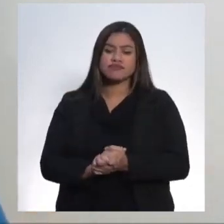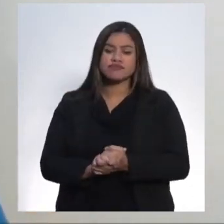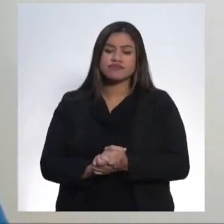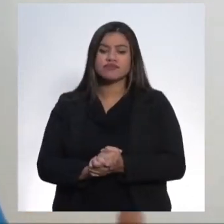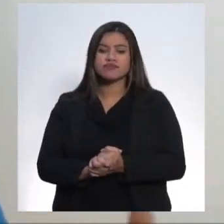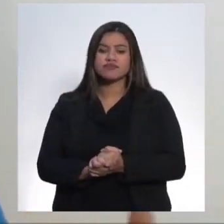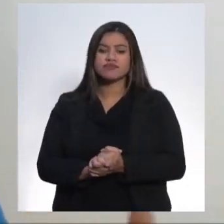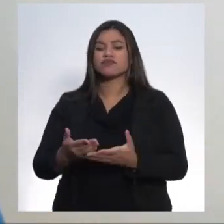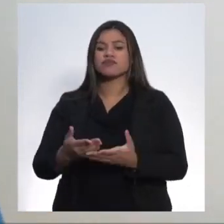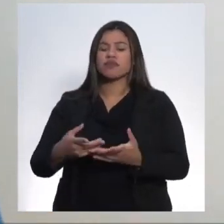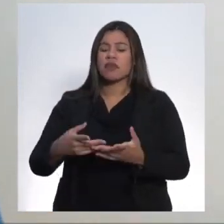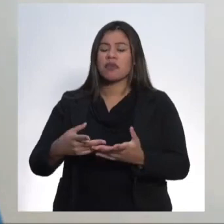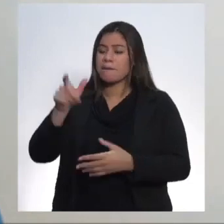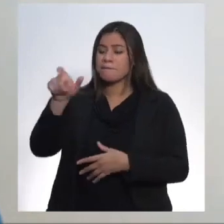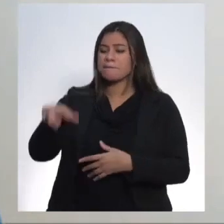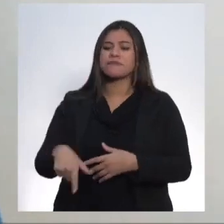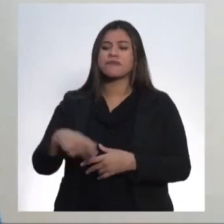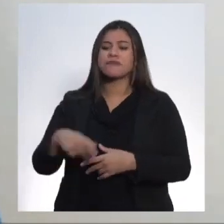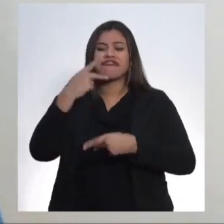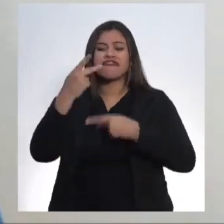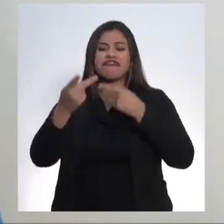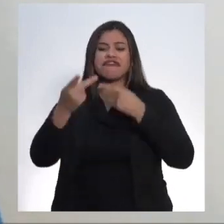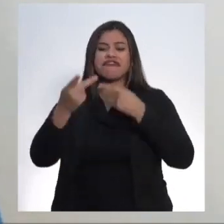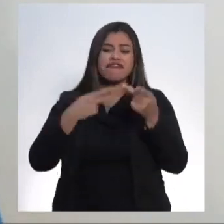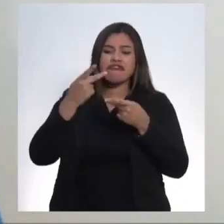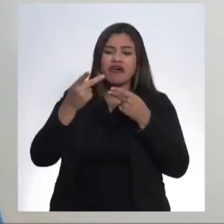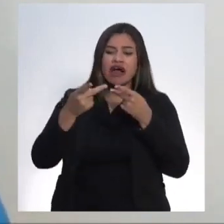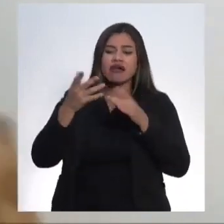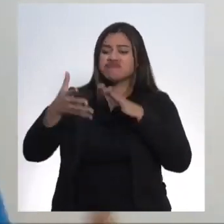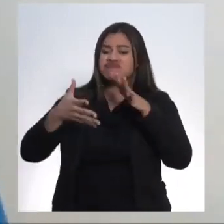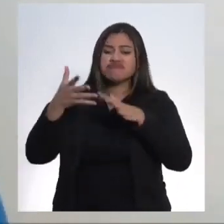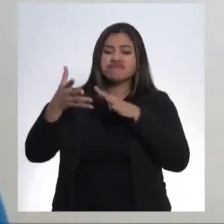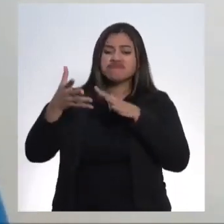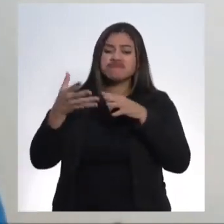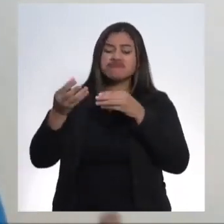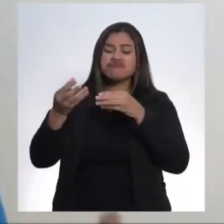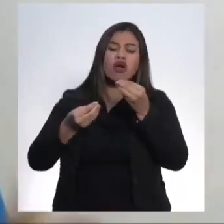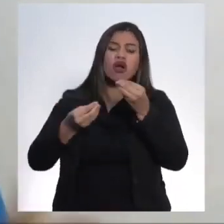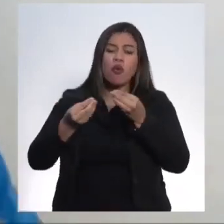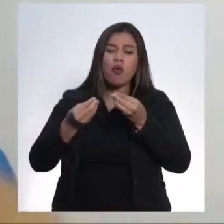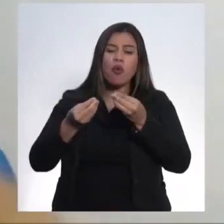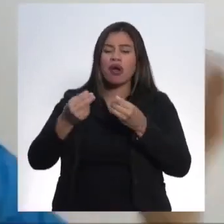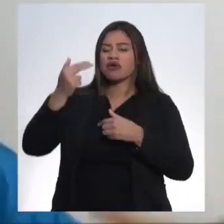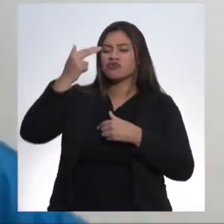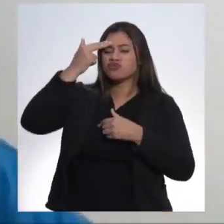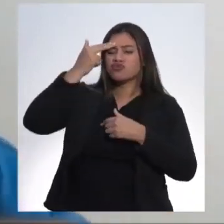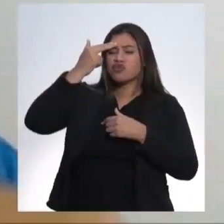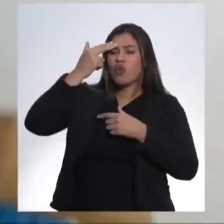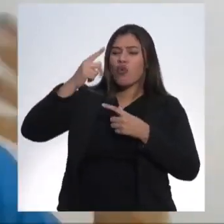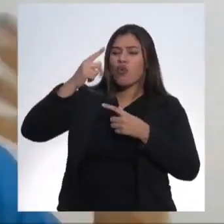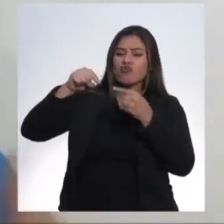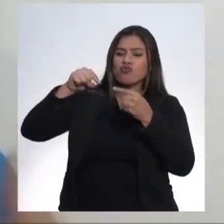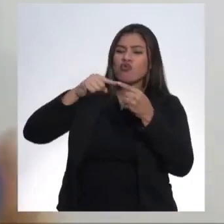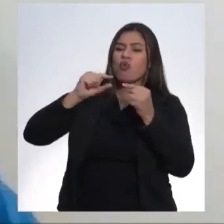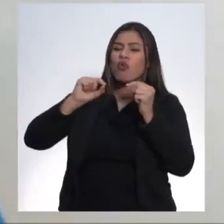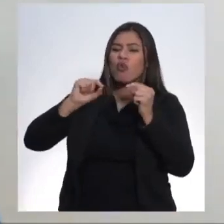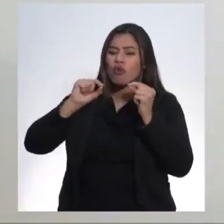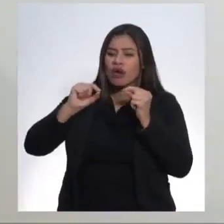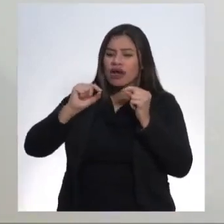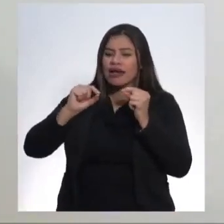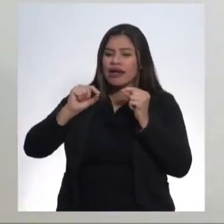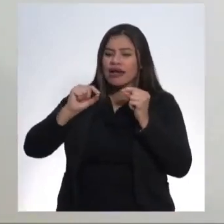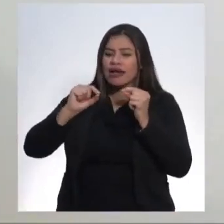e faz, né? O que essa pessoa fala e faz para conquistar os sonhos, né? Será que o que ela diz condiz com o que